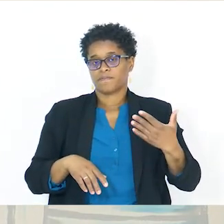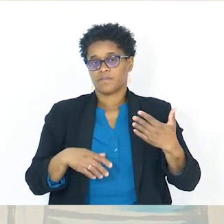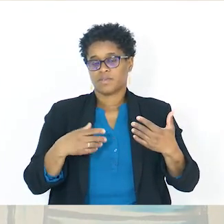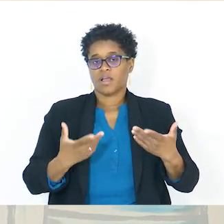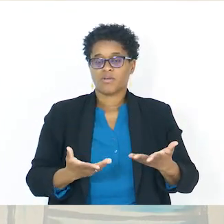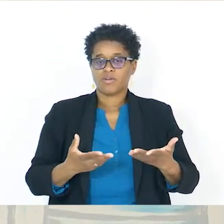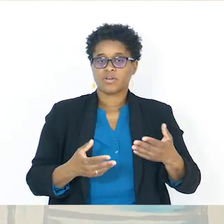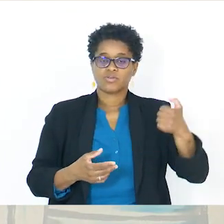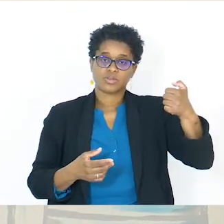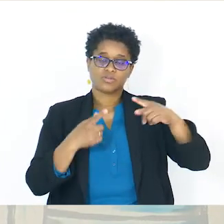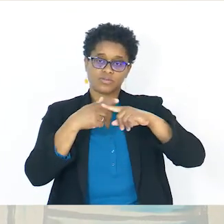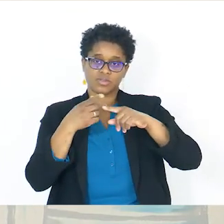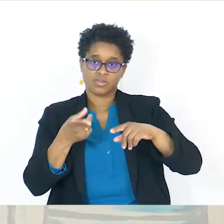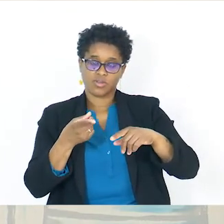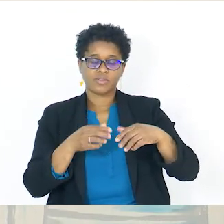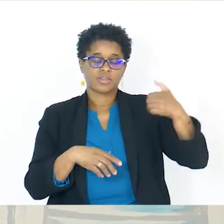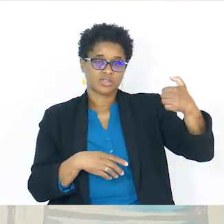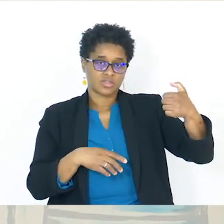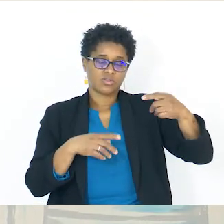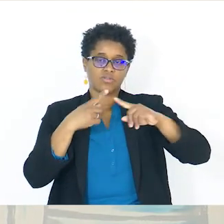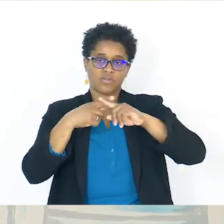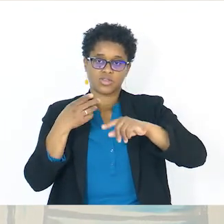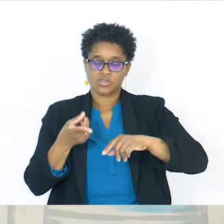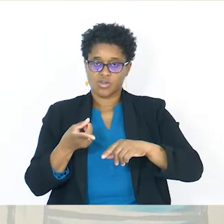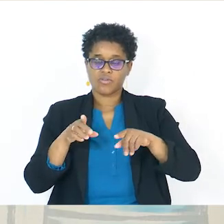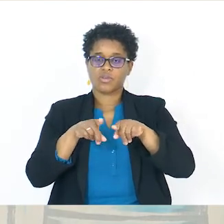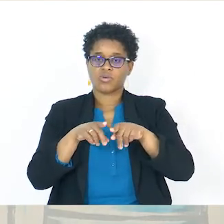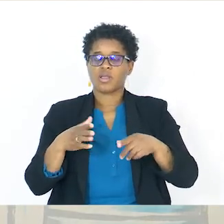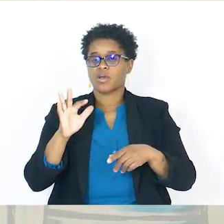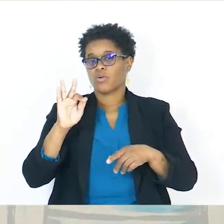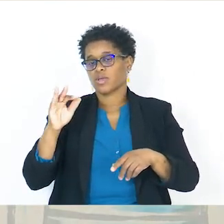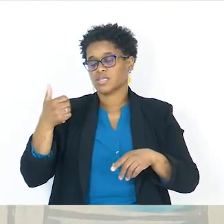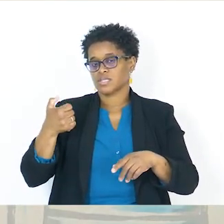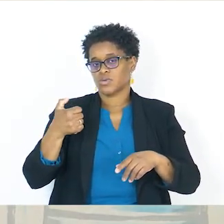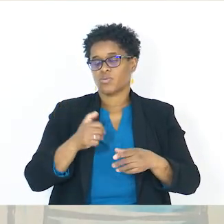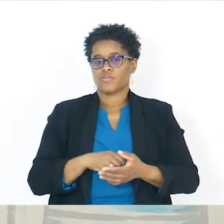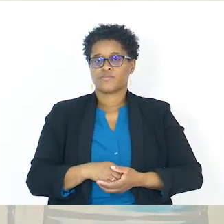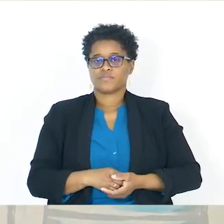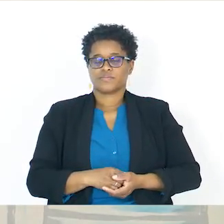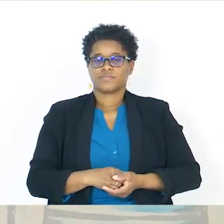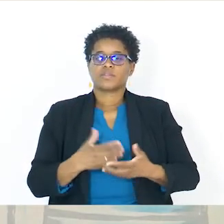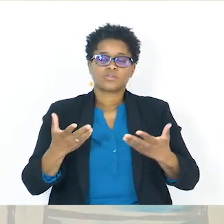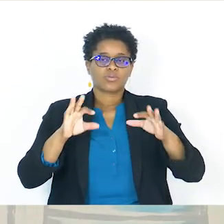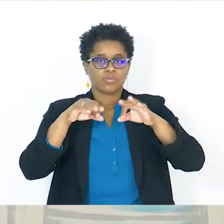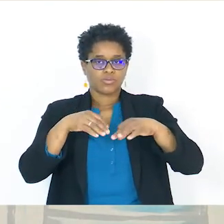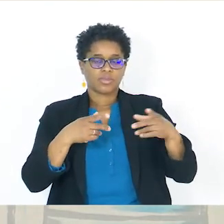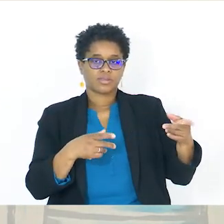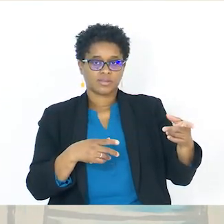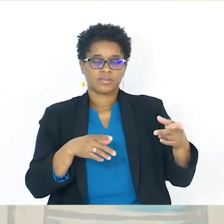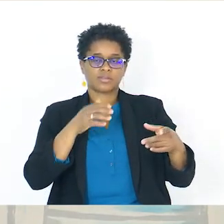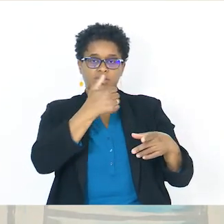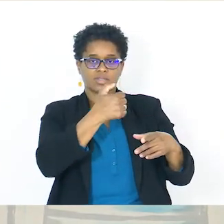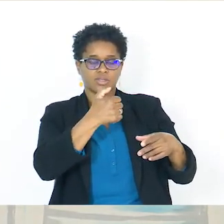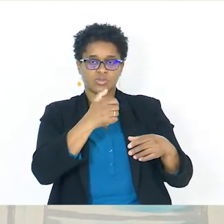de 9. 5 vezes 9, que é igual a 45. E por